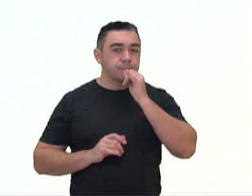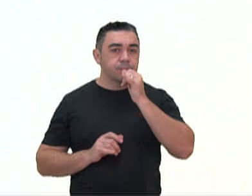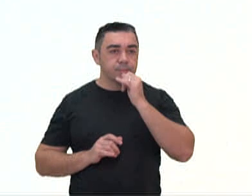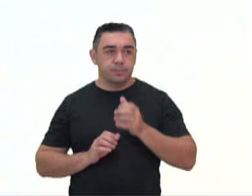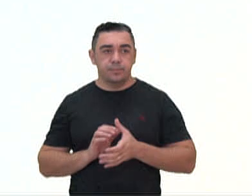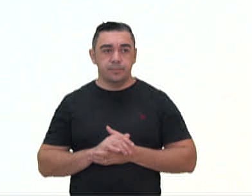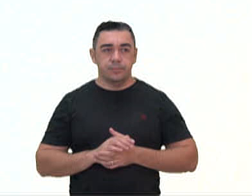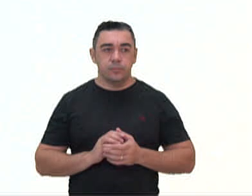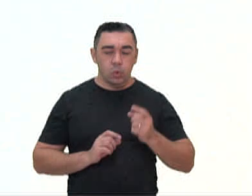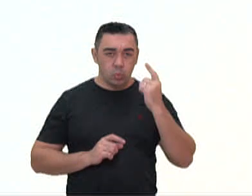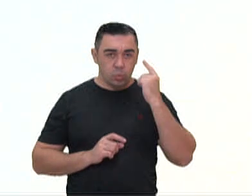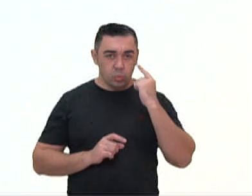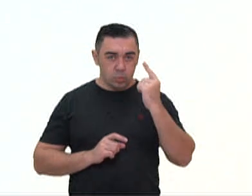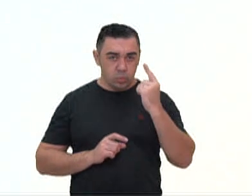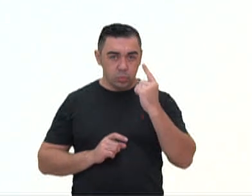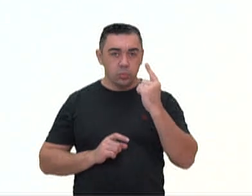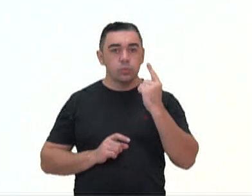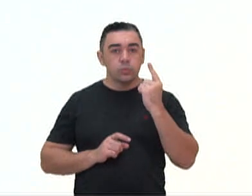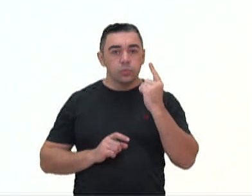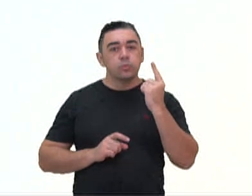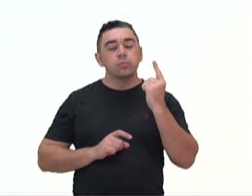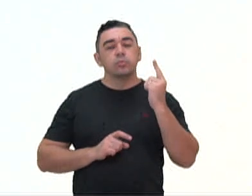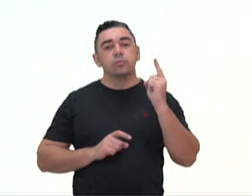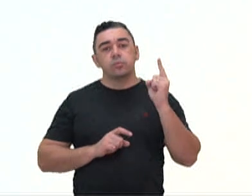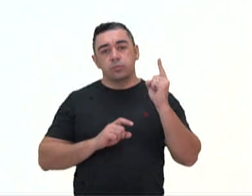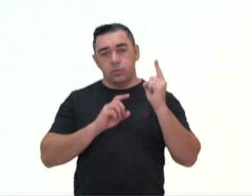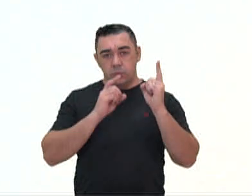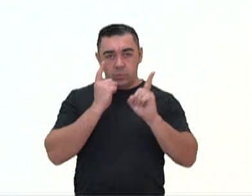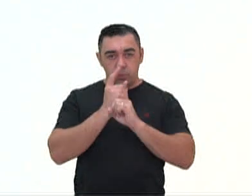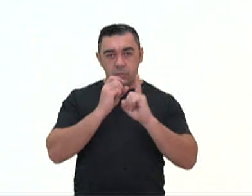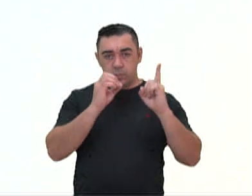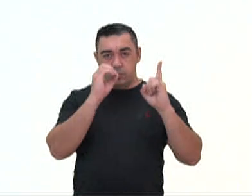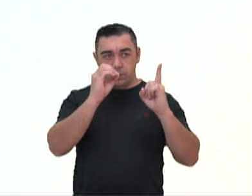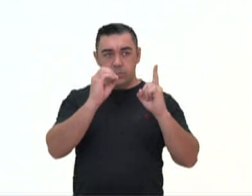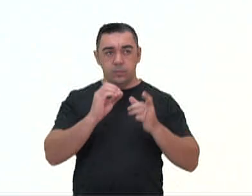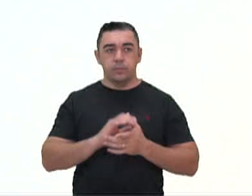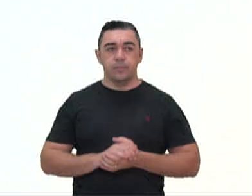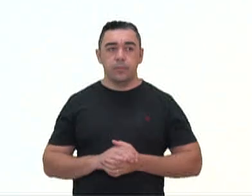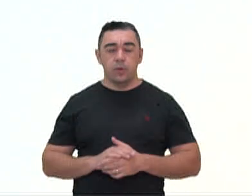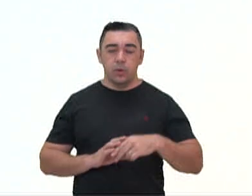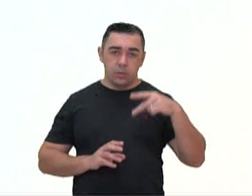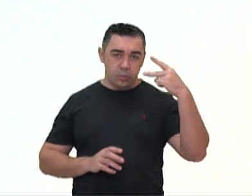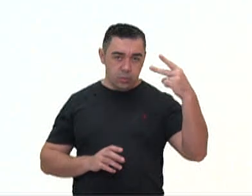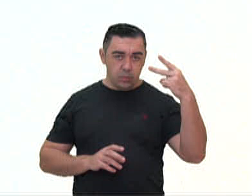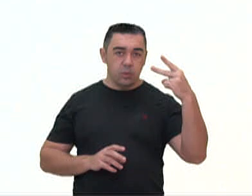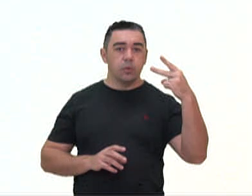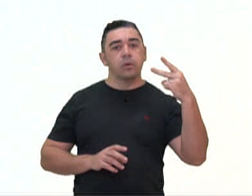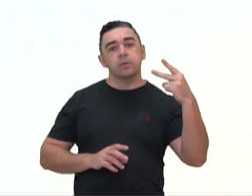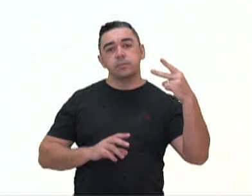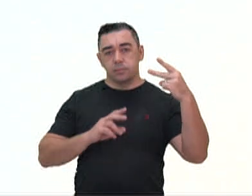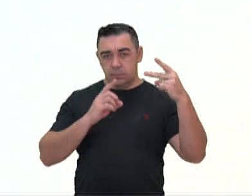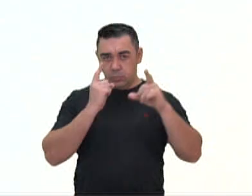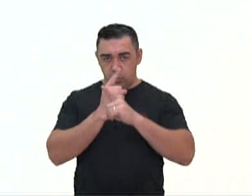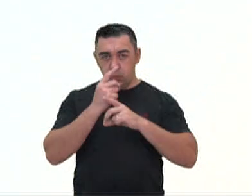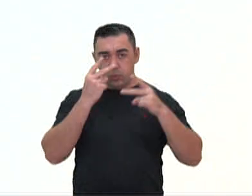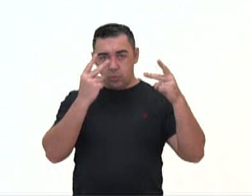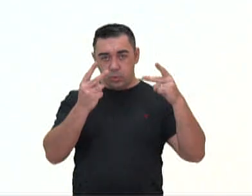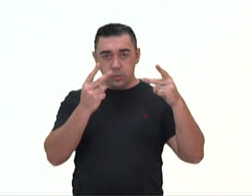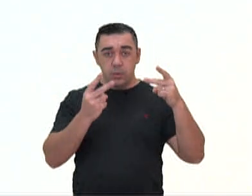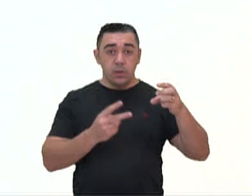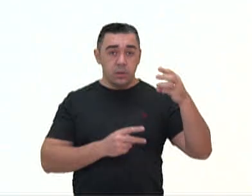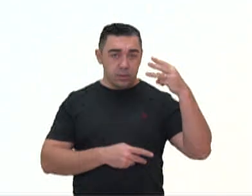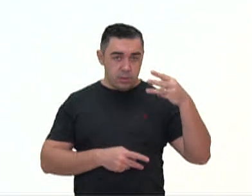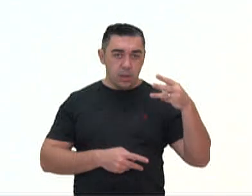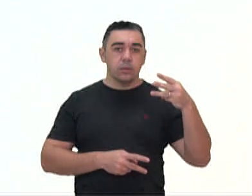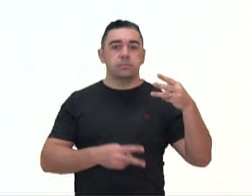valor de 1 pelo x na função, eu encontro 0. Quando eu passo o valor de 2, troco x por 2 e encontro 2. Quando eu troco x